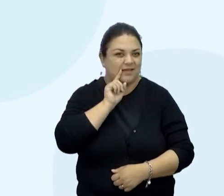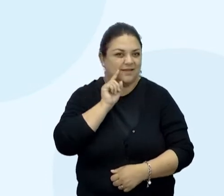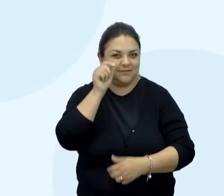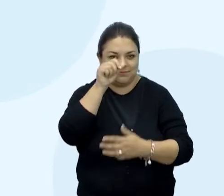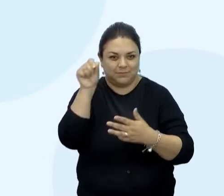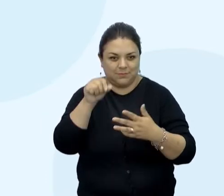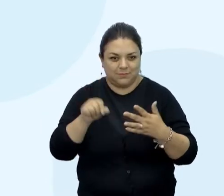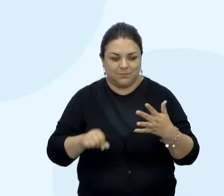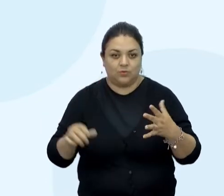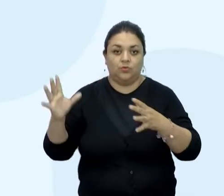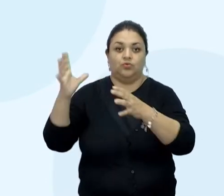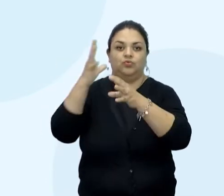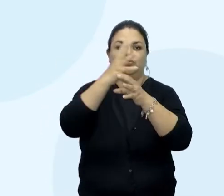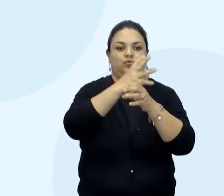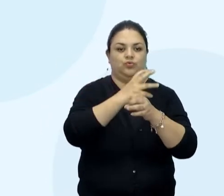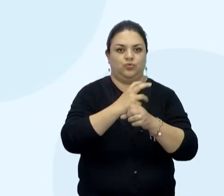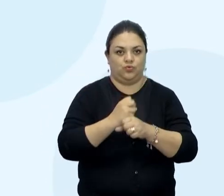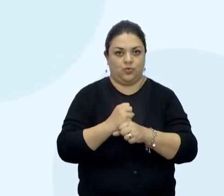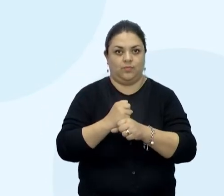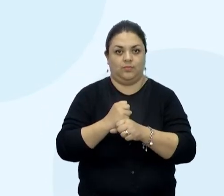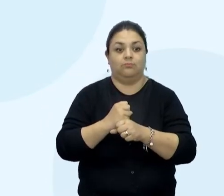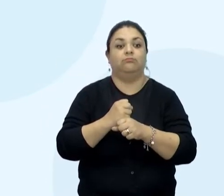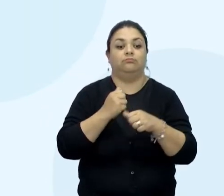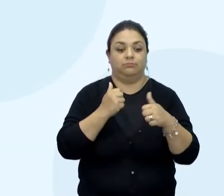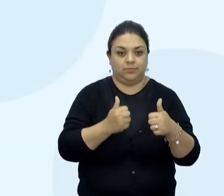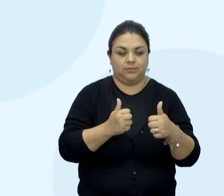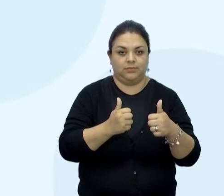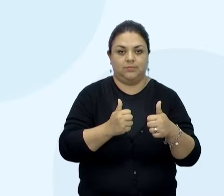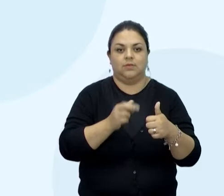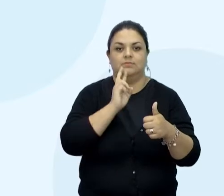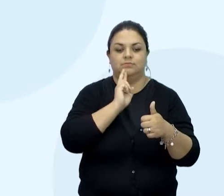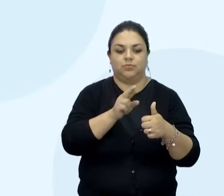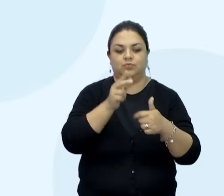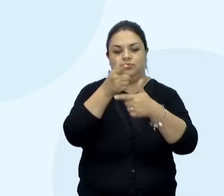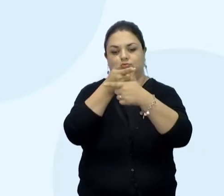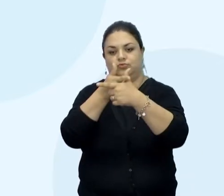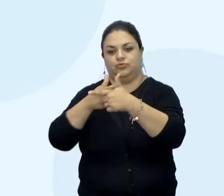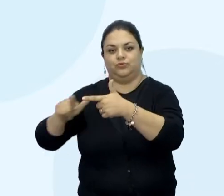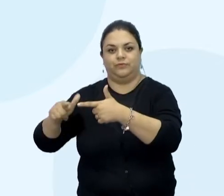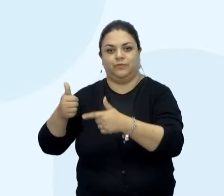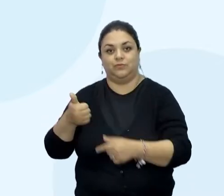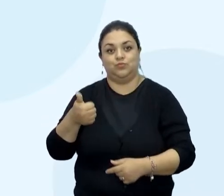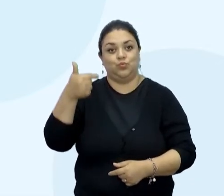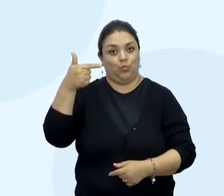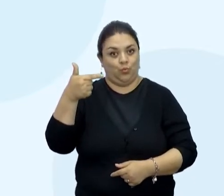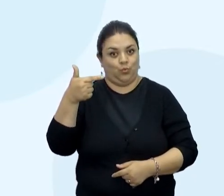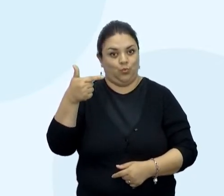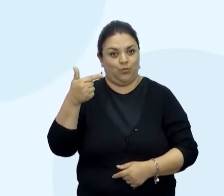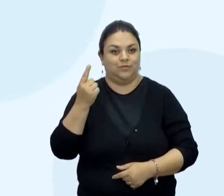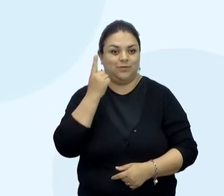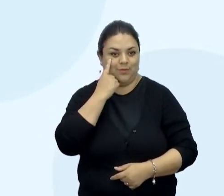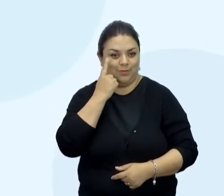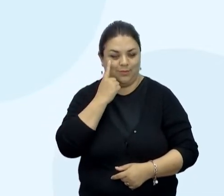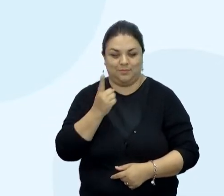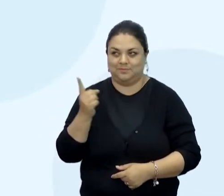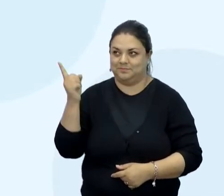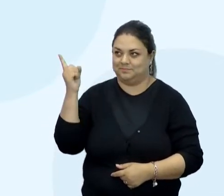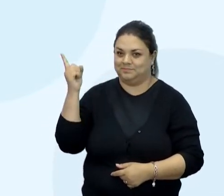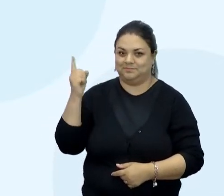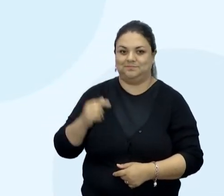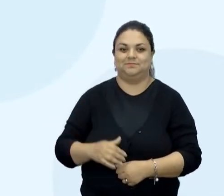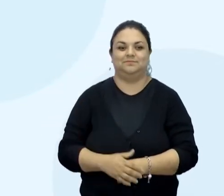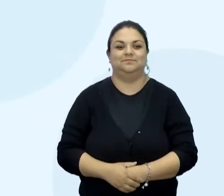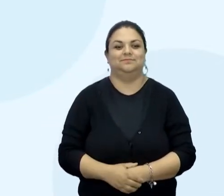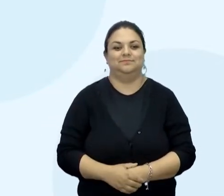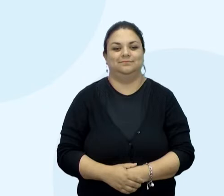vou somar todos e dividir por 12. Tudo bem? Então, fazendo essa conta,